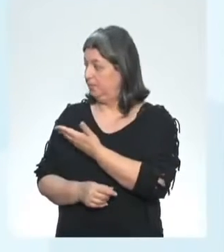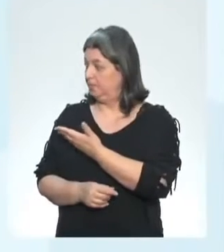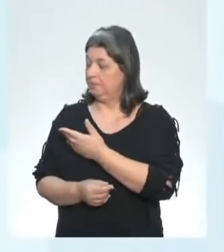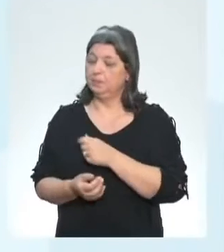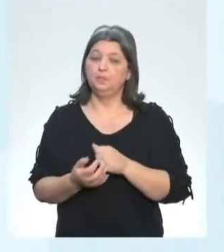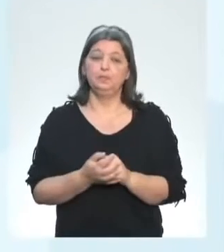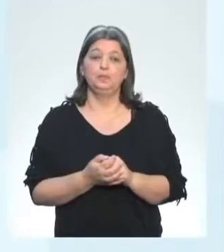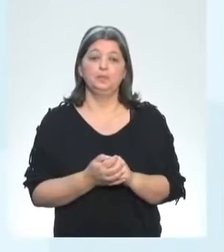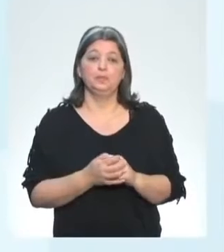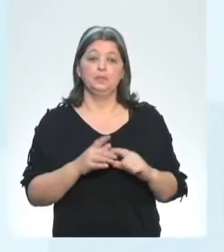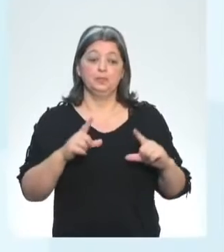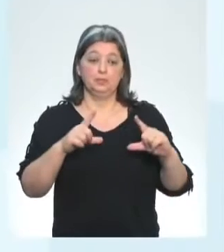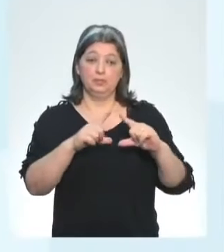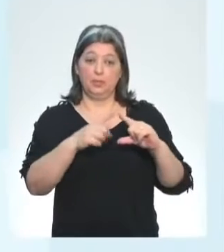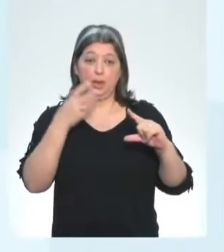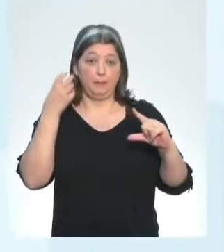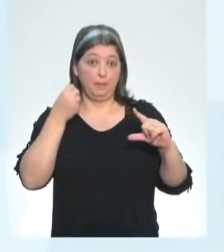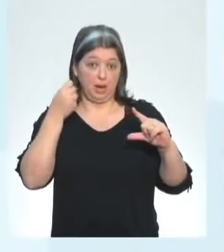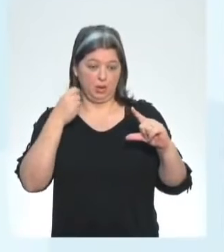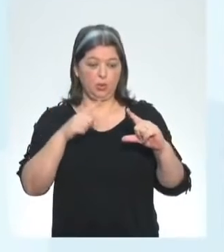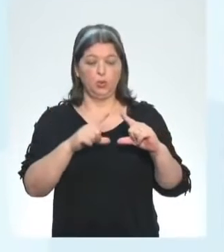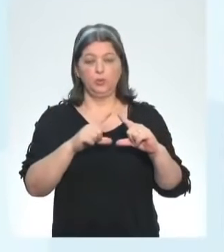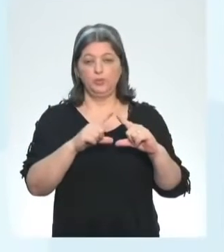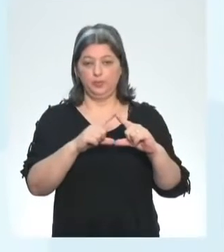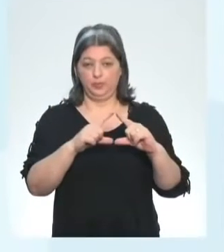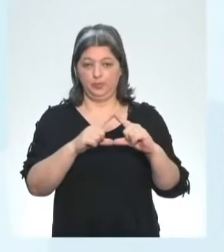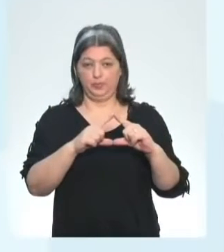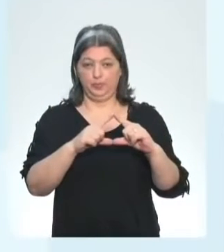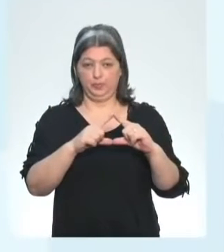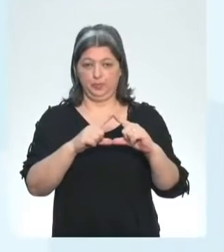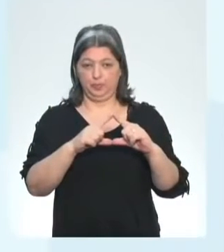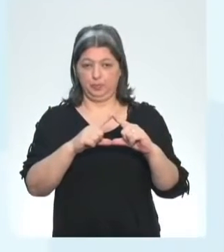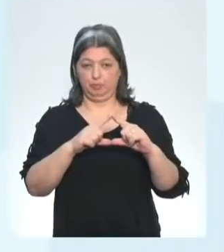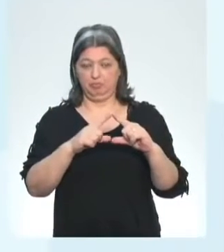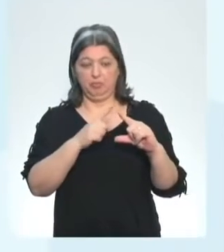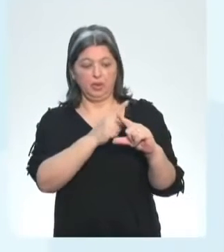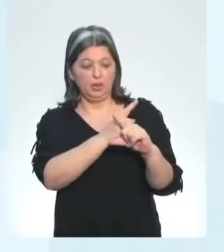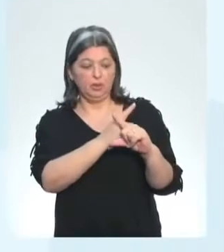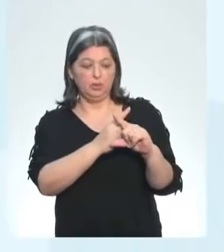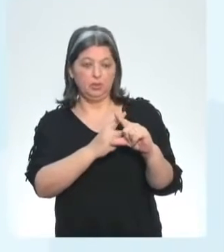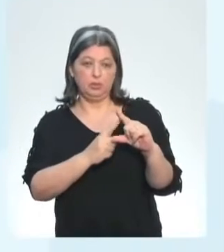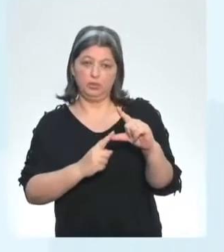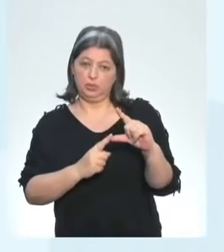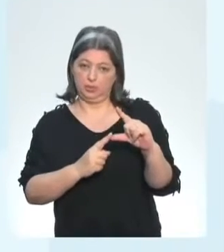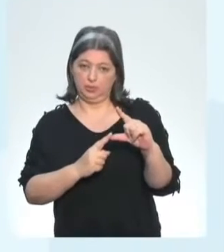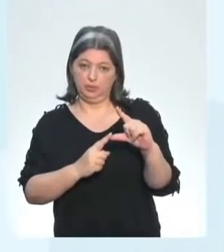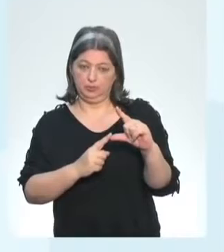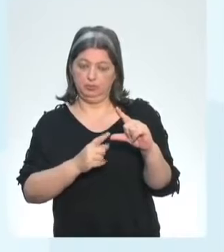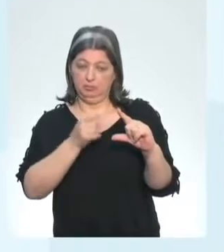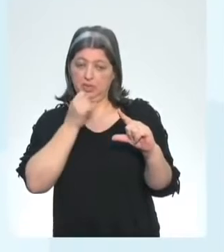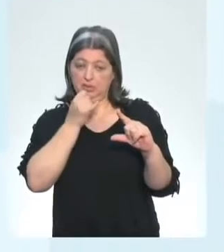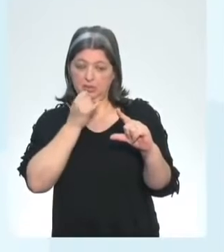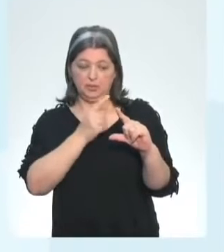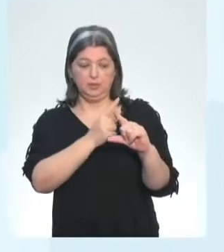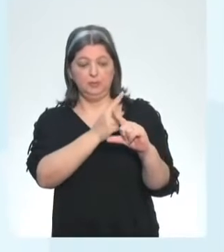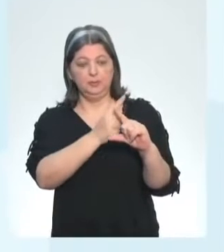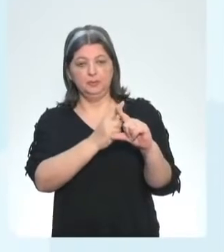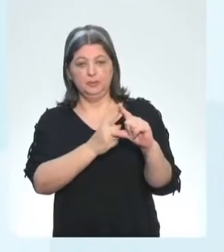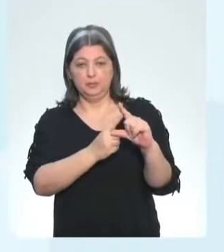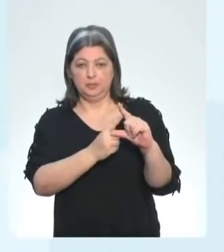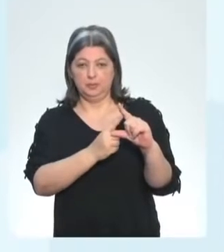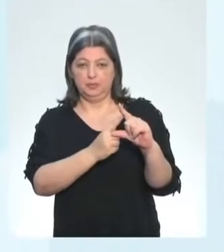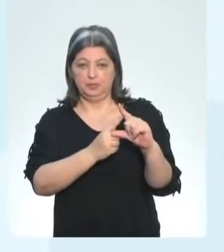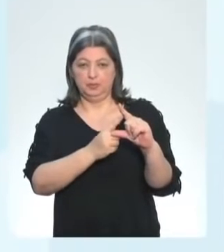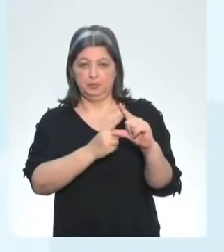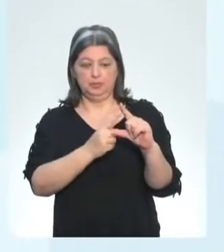esse triangulão branco aqui, ó. Se eu passar uma reta paralela a qualquer lado, esse, por exemplo, ó, este lado paralelo com esse,